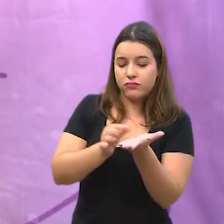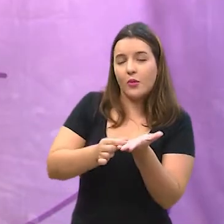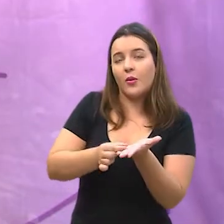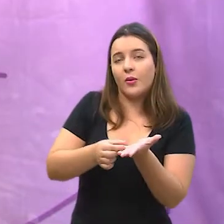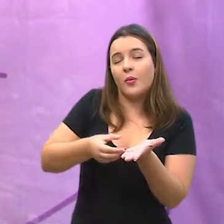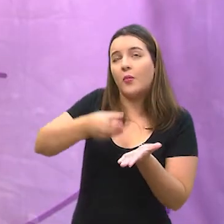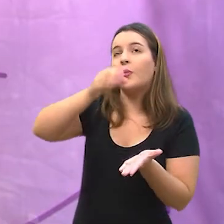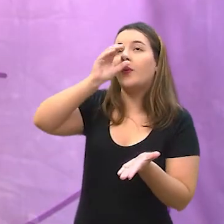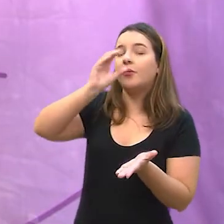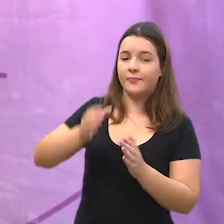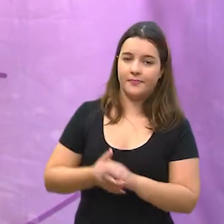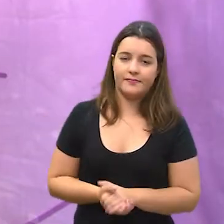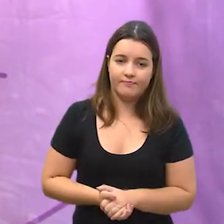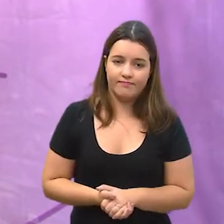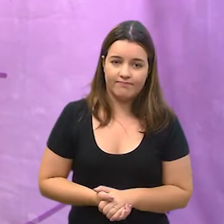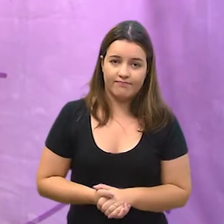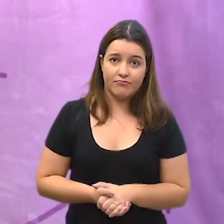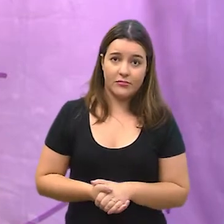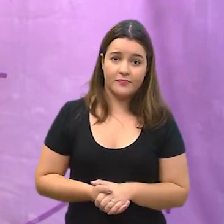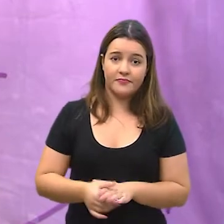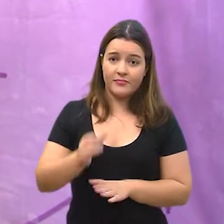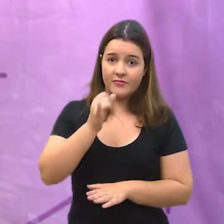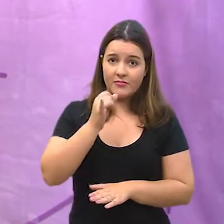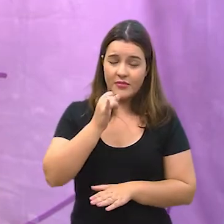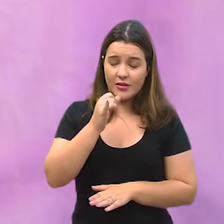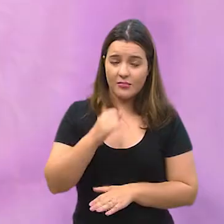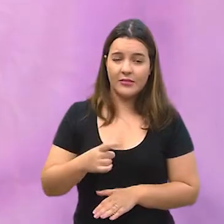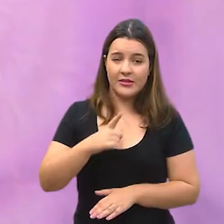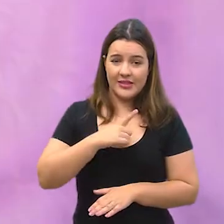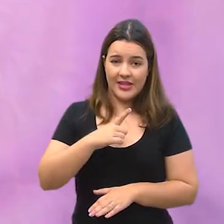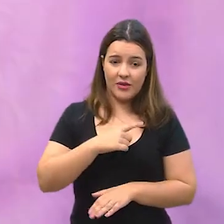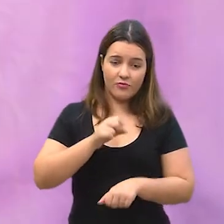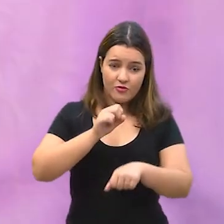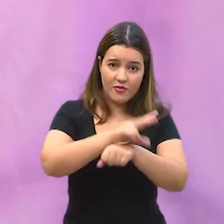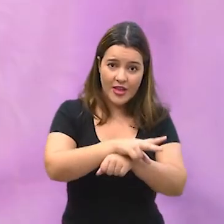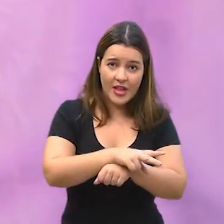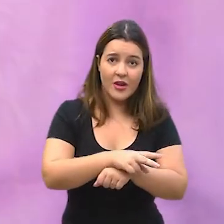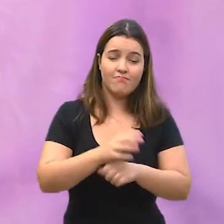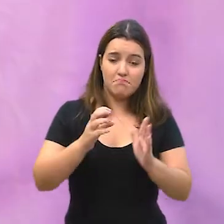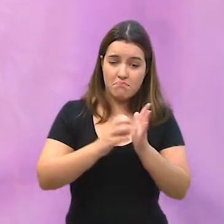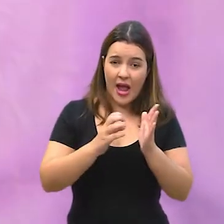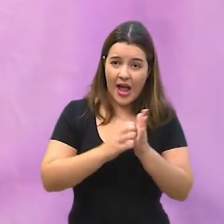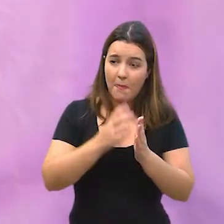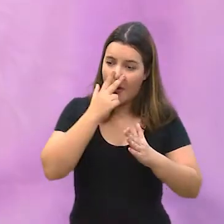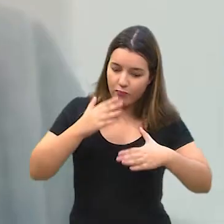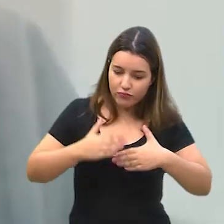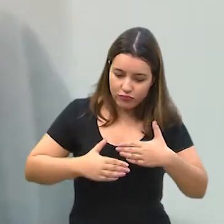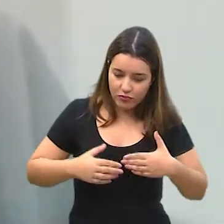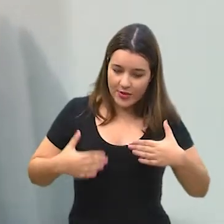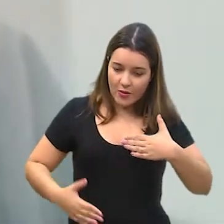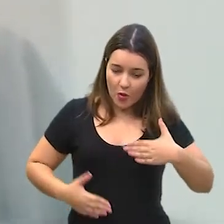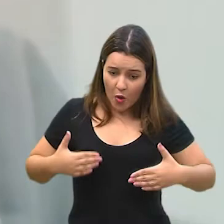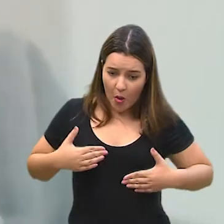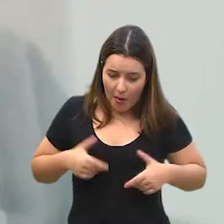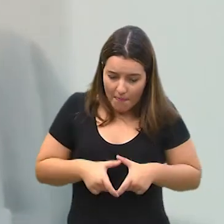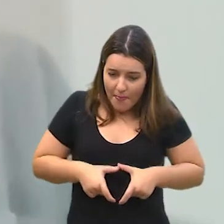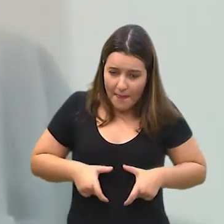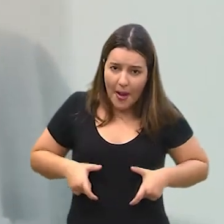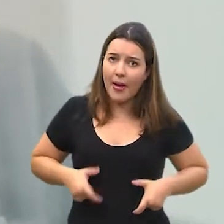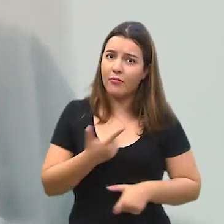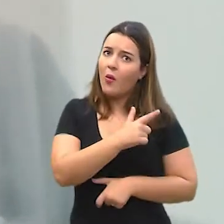Isso, exatamente, né? Vale lembrar que essa profilaxia pós-exposição, ela protege exclusivamente contra o vírus HIV. Agora,